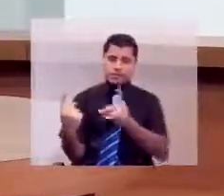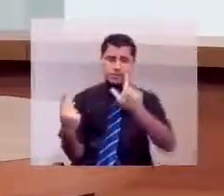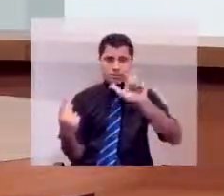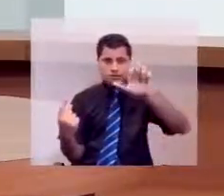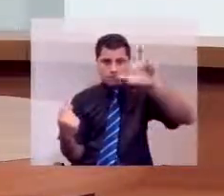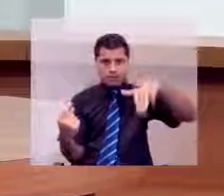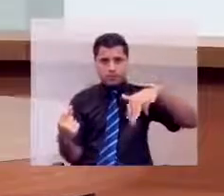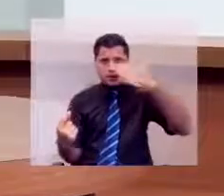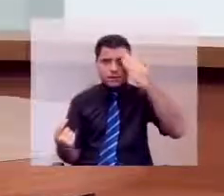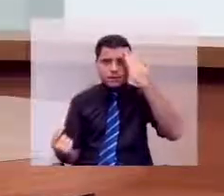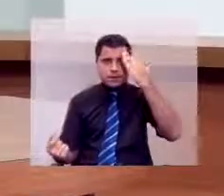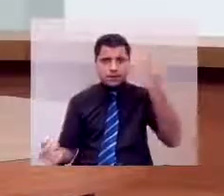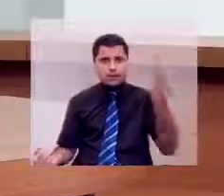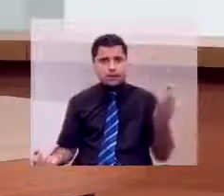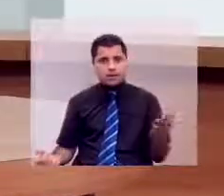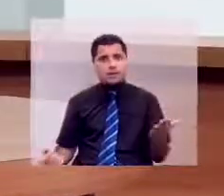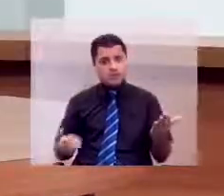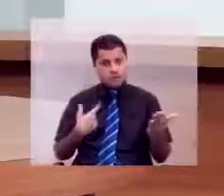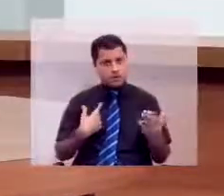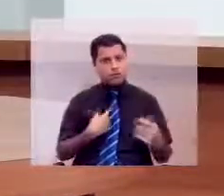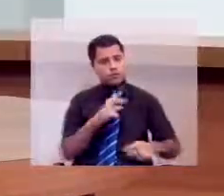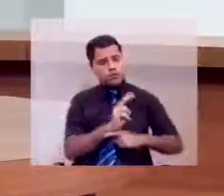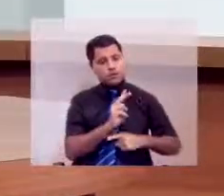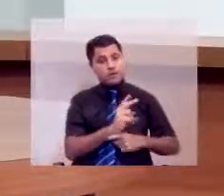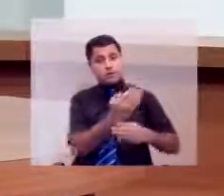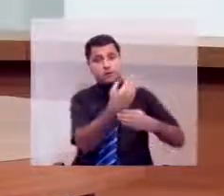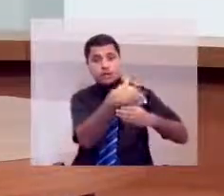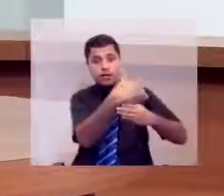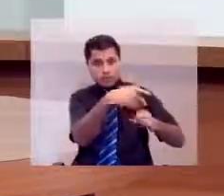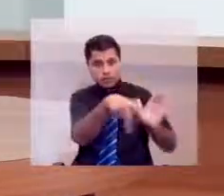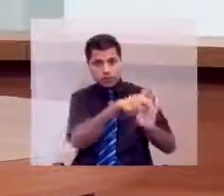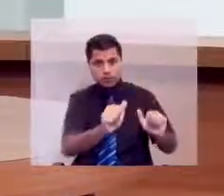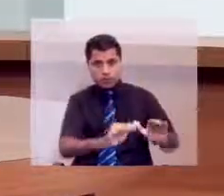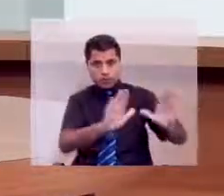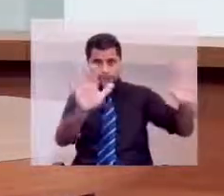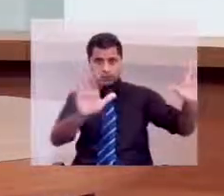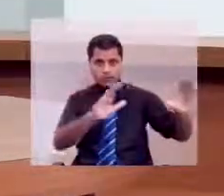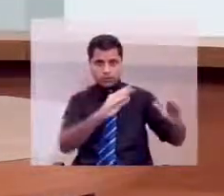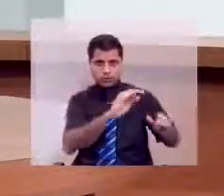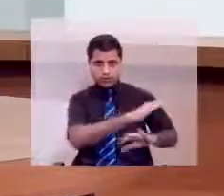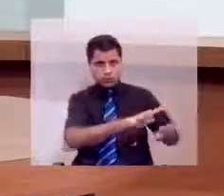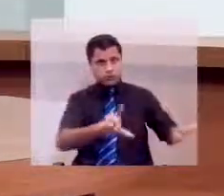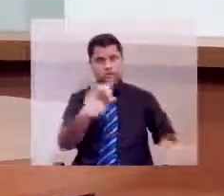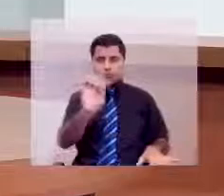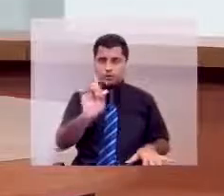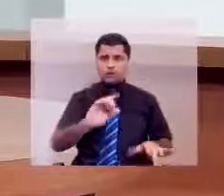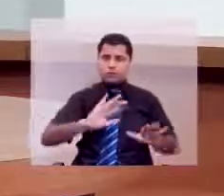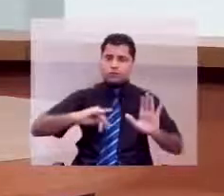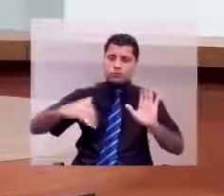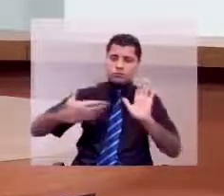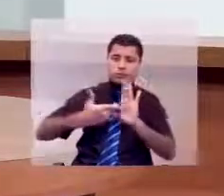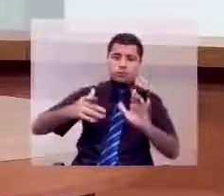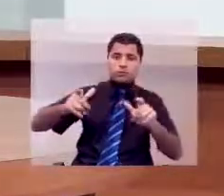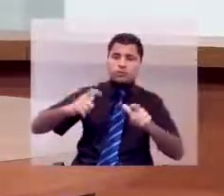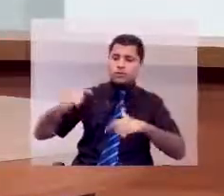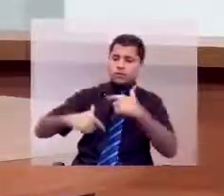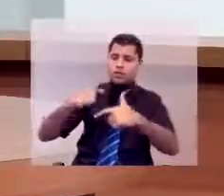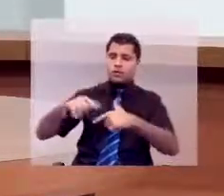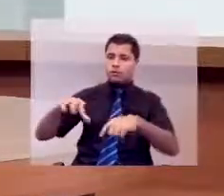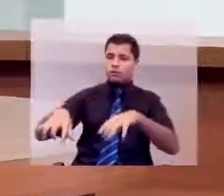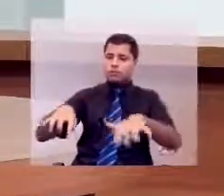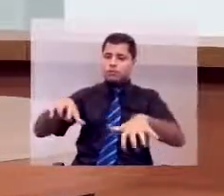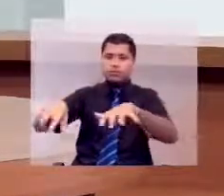esta casa sabe, eu realmente defendo não os táxis do aeroporto, mas sim a toda a categoria de trabalhadores.